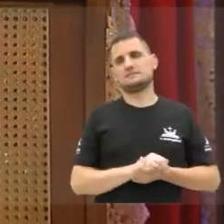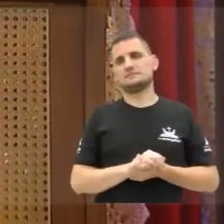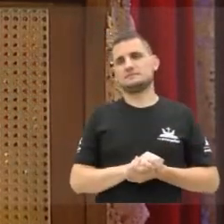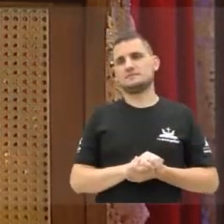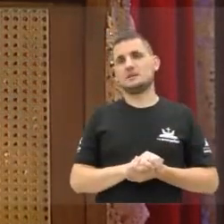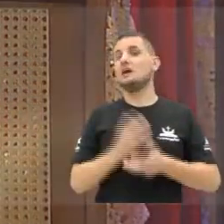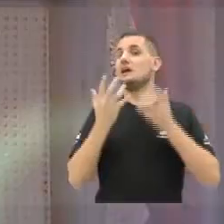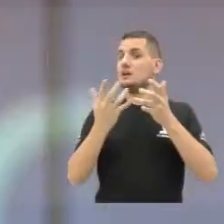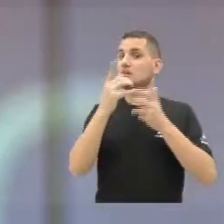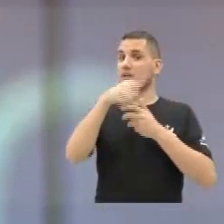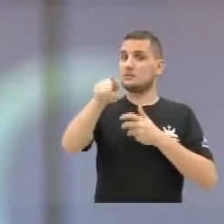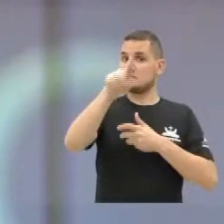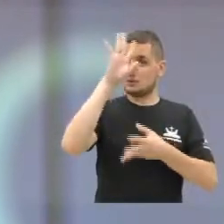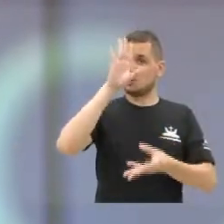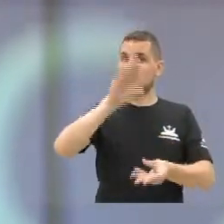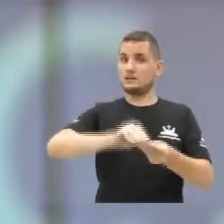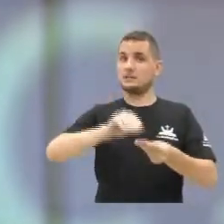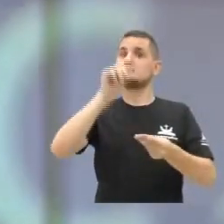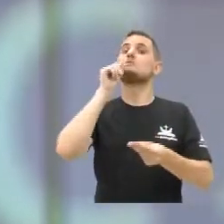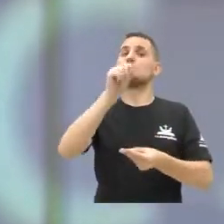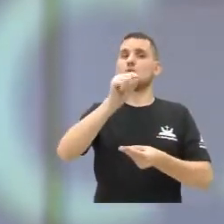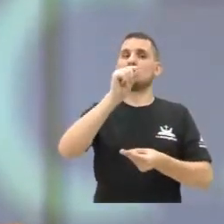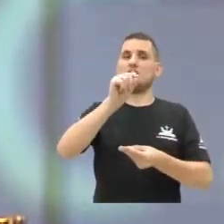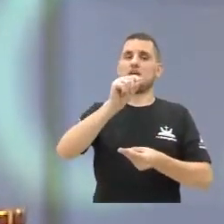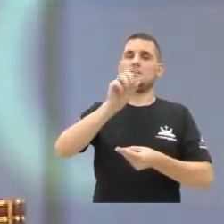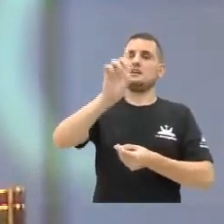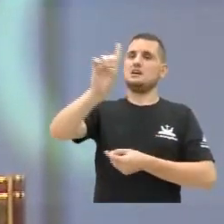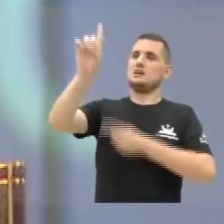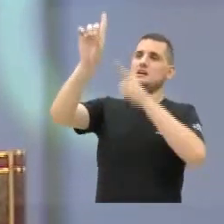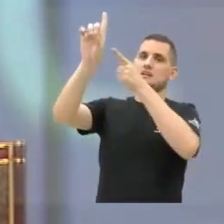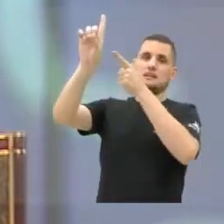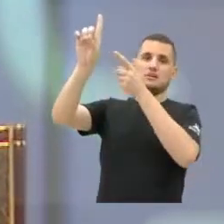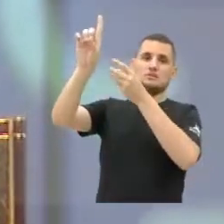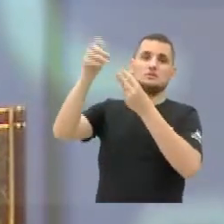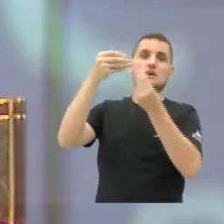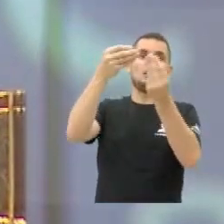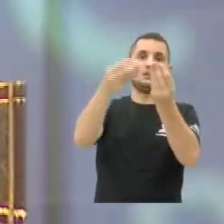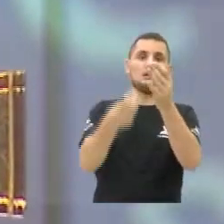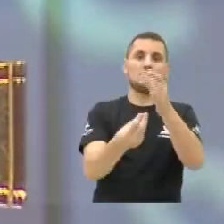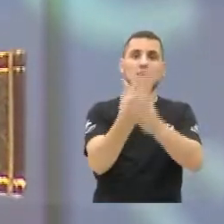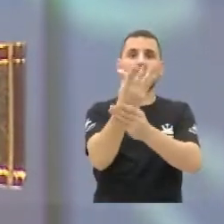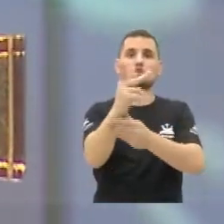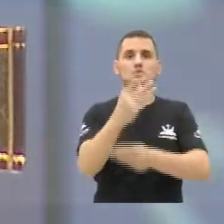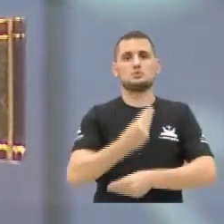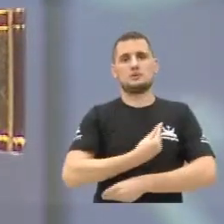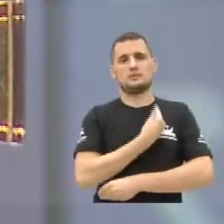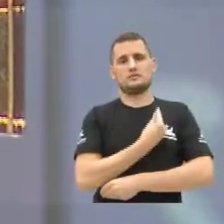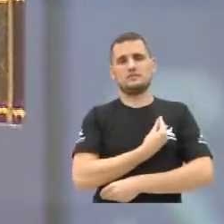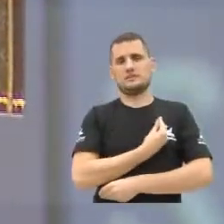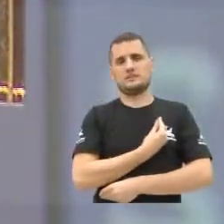E eu queria que você entendesse isso: Deus te fez incompleto.